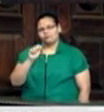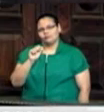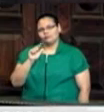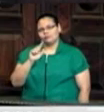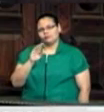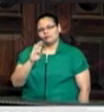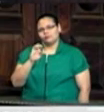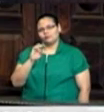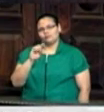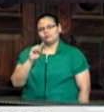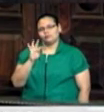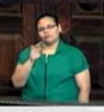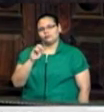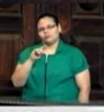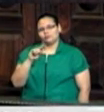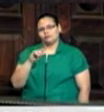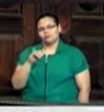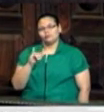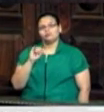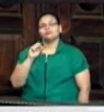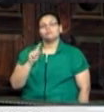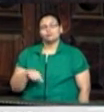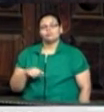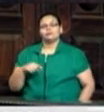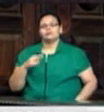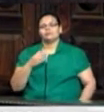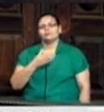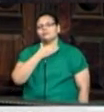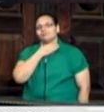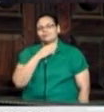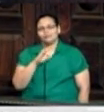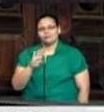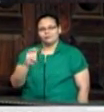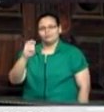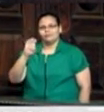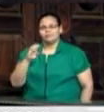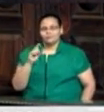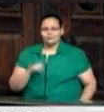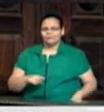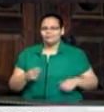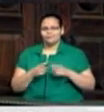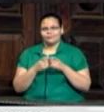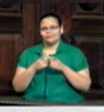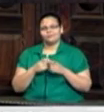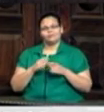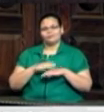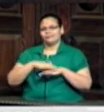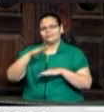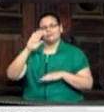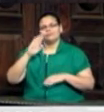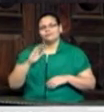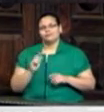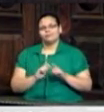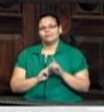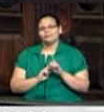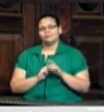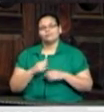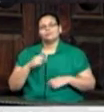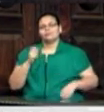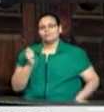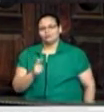assinalava que a crise é maior do que